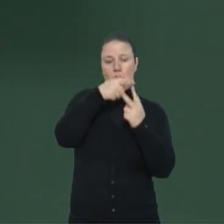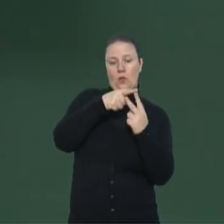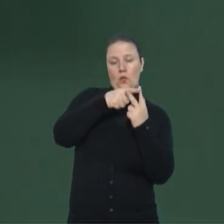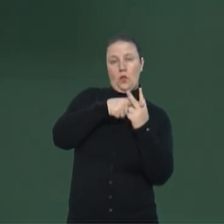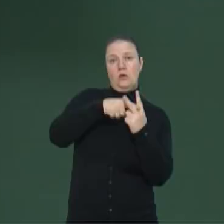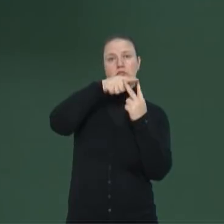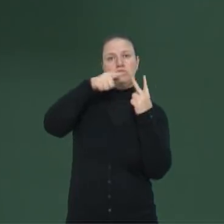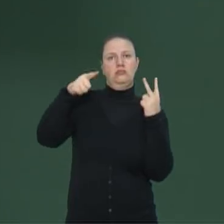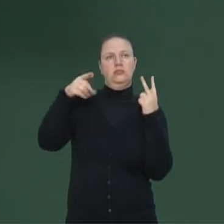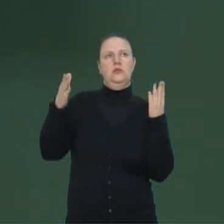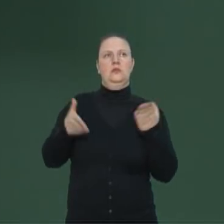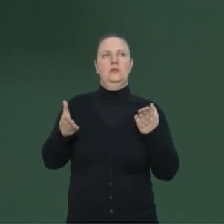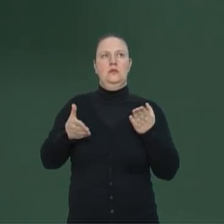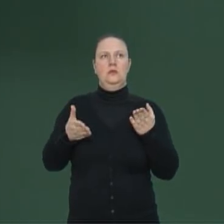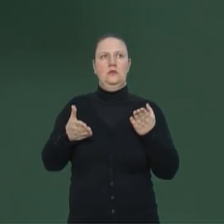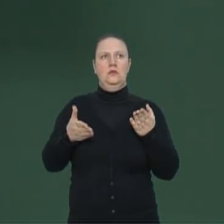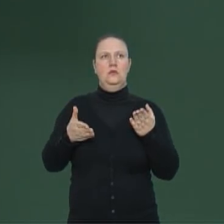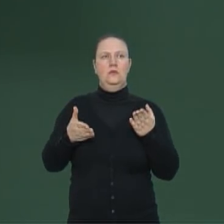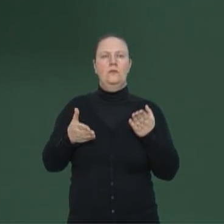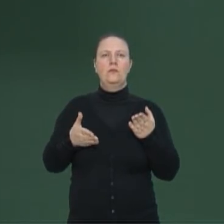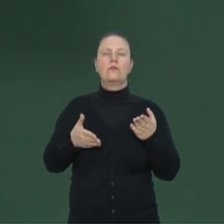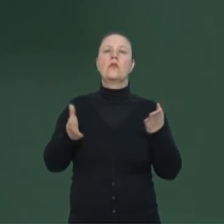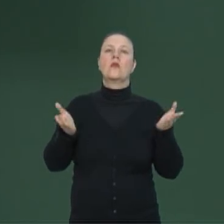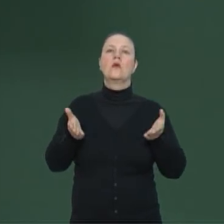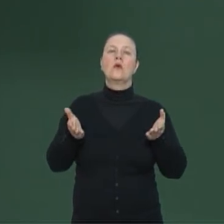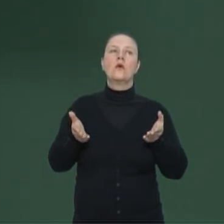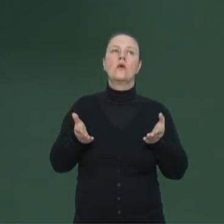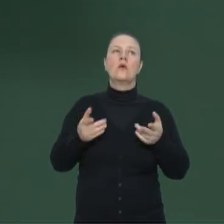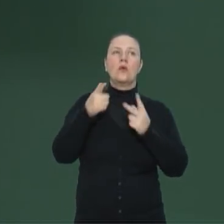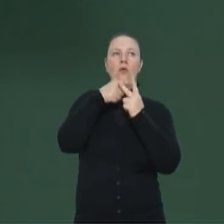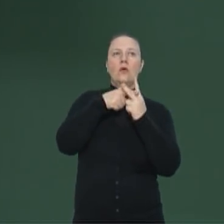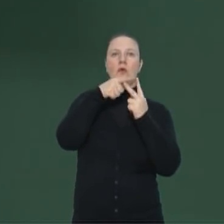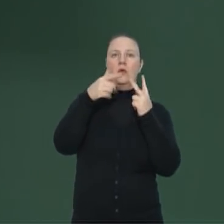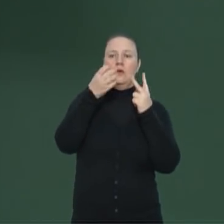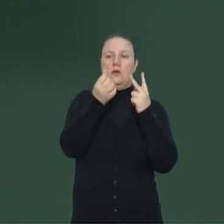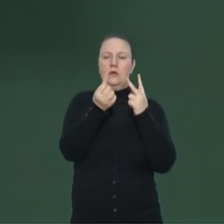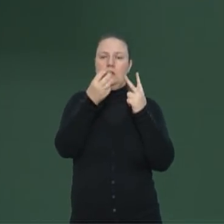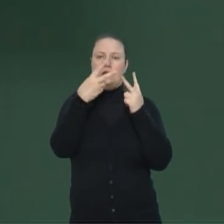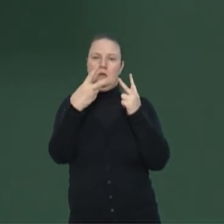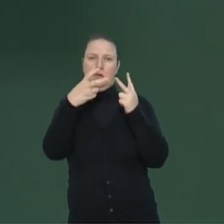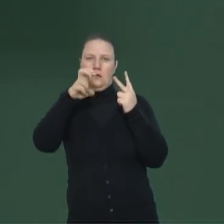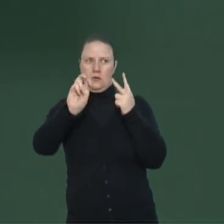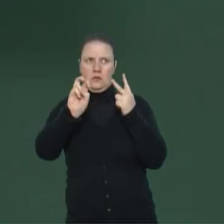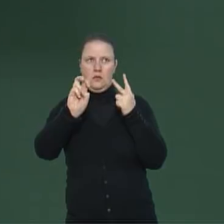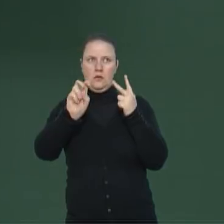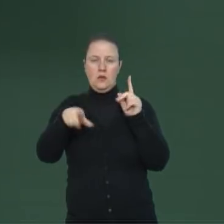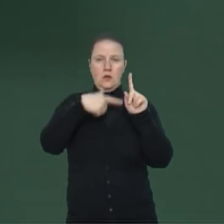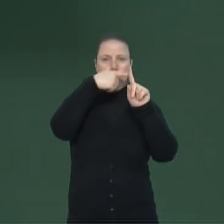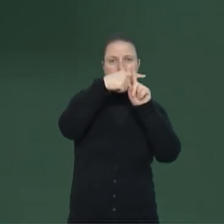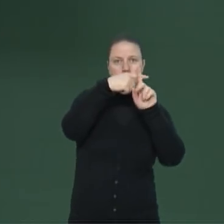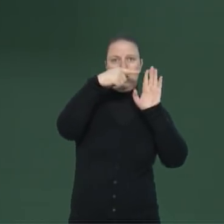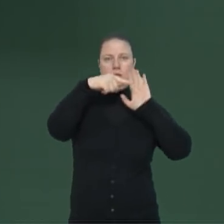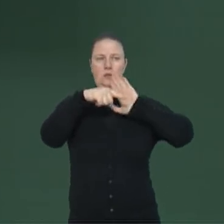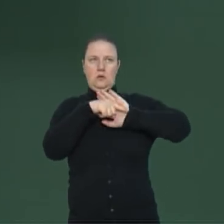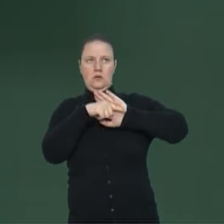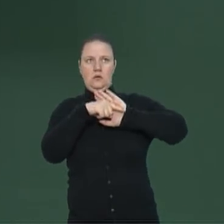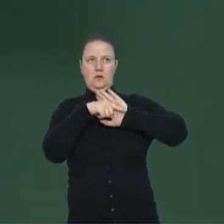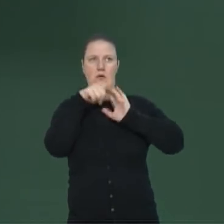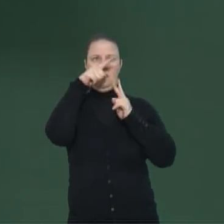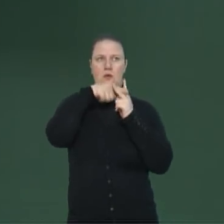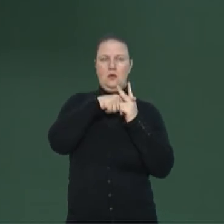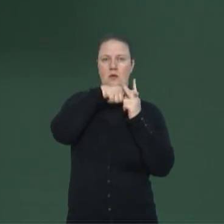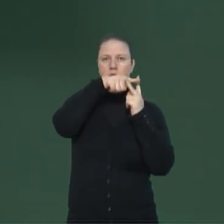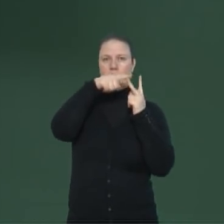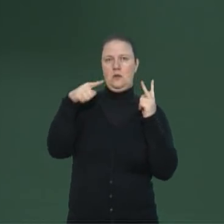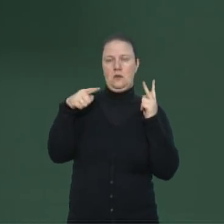né? Olha só, x mais 10 ao quadrado igual a 625, extraindo a raiz, fica com x mais 10 igual a mais ou menos raiz de